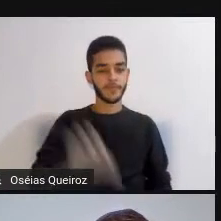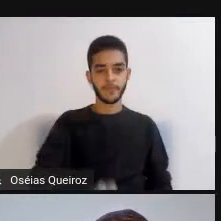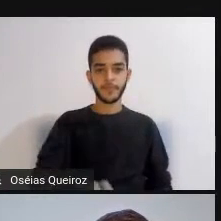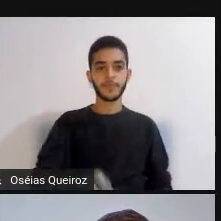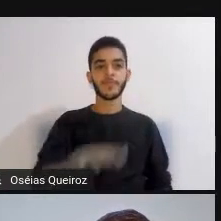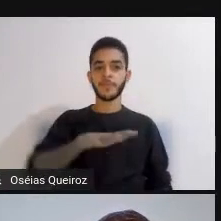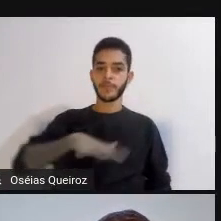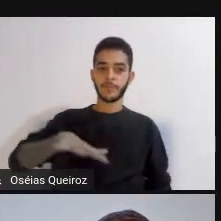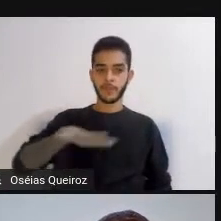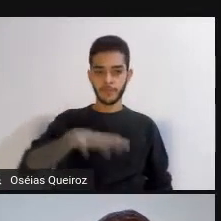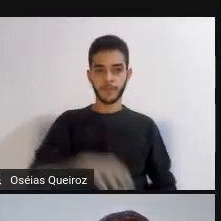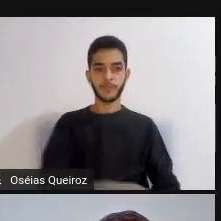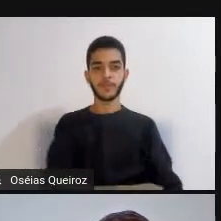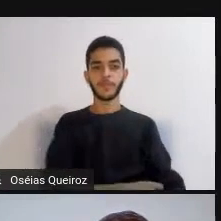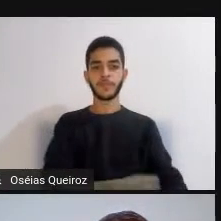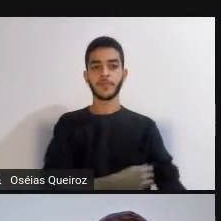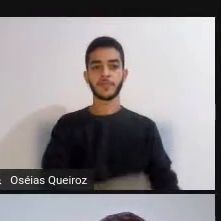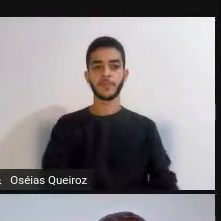ecossistema aquático.